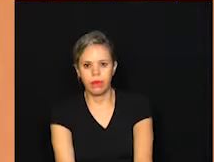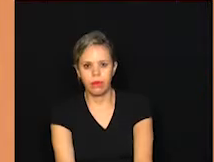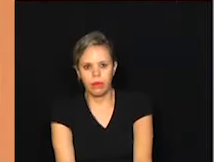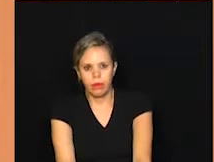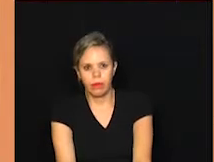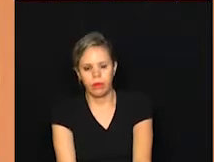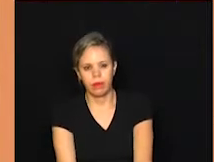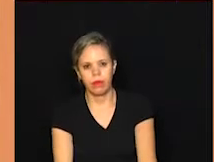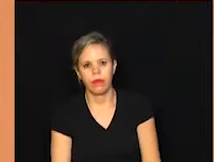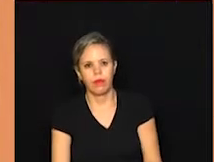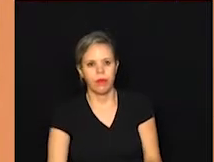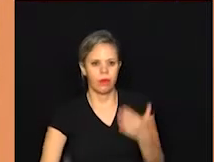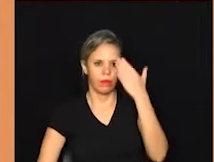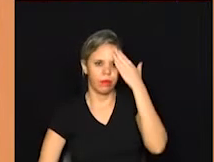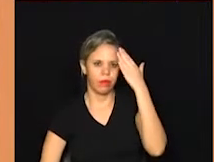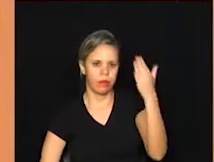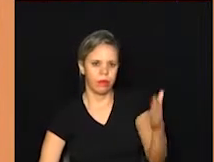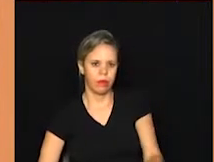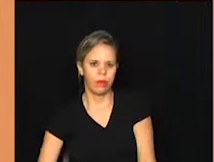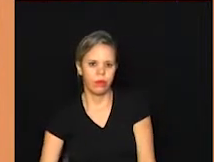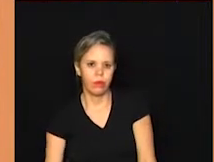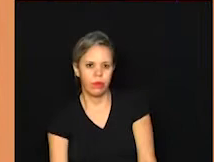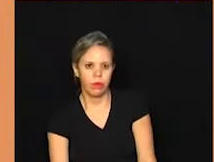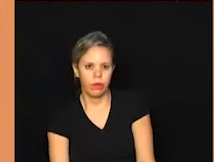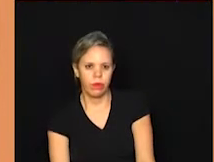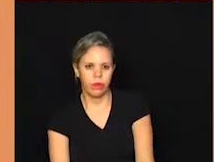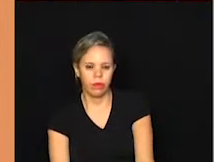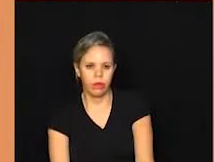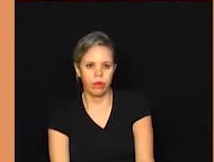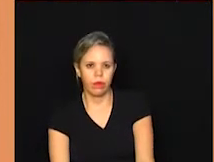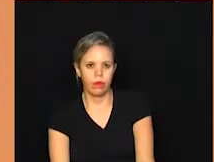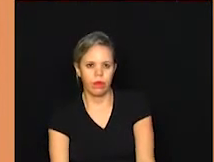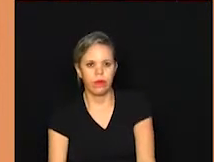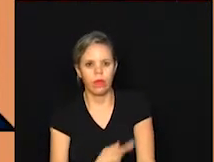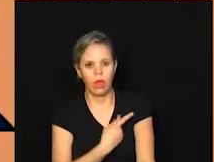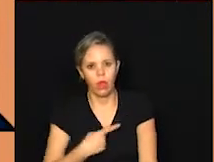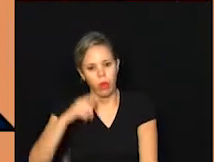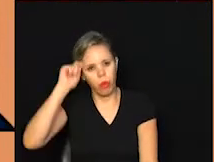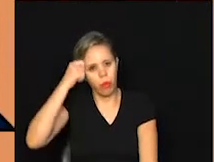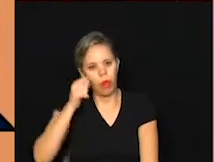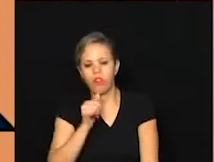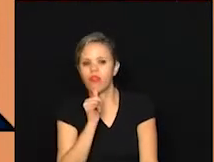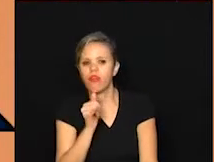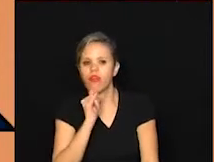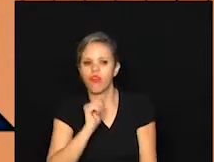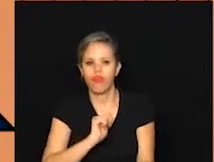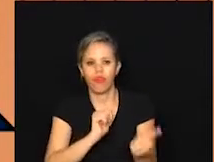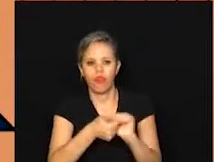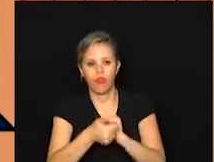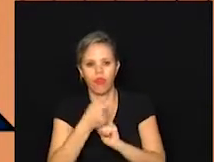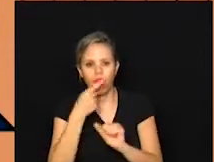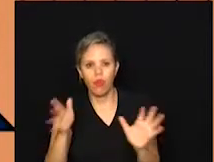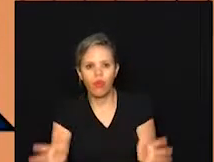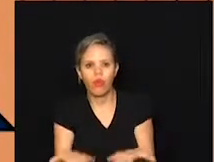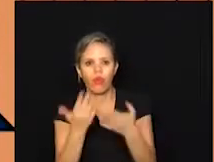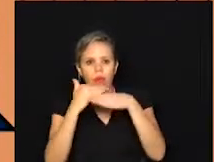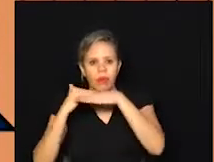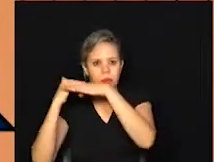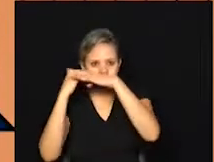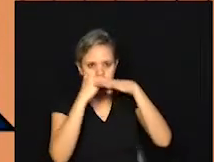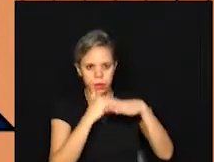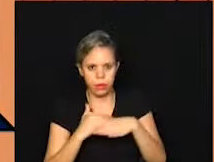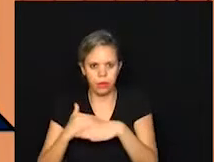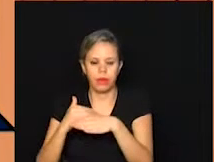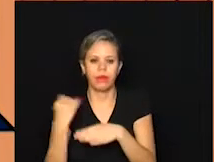Gino, eu que agradeço. A Ponte Preta é um exemplo no esporte quando a gente fala de promoção de igualdade racial, então